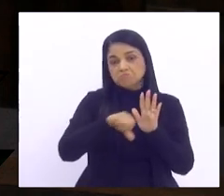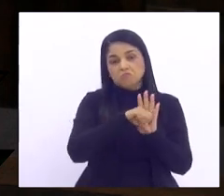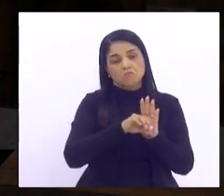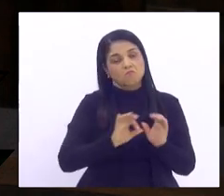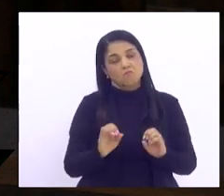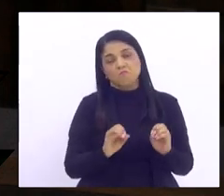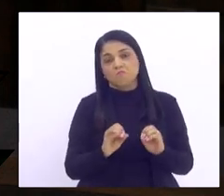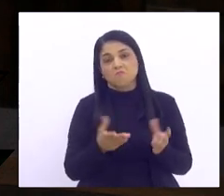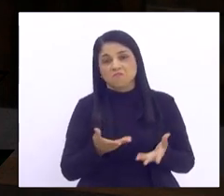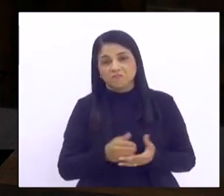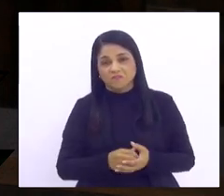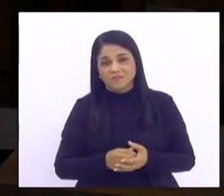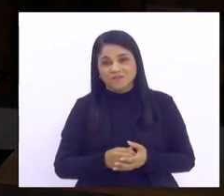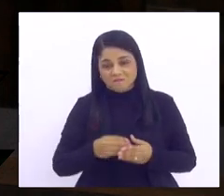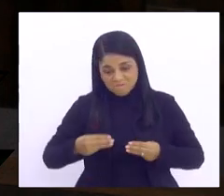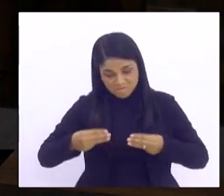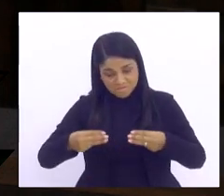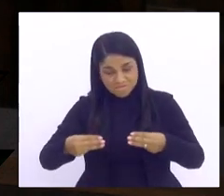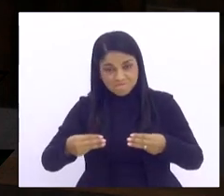Barroso, que foi o relator.